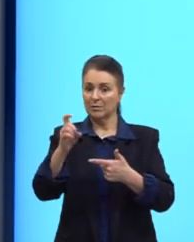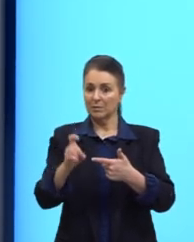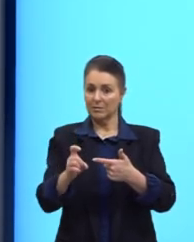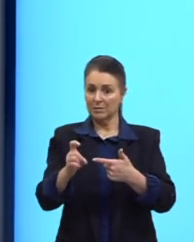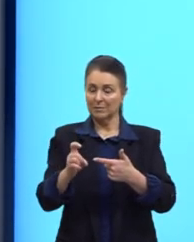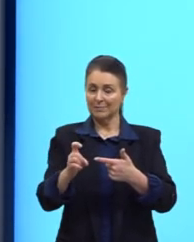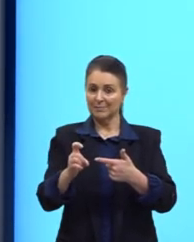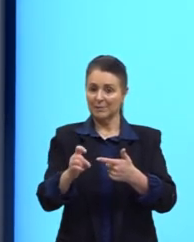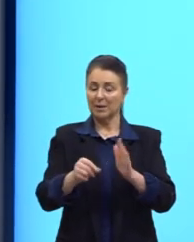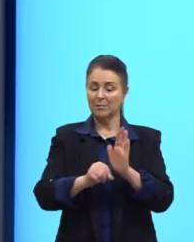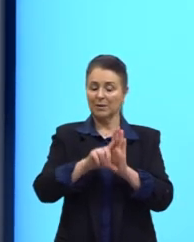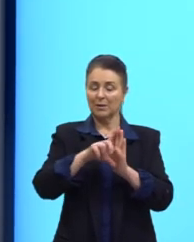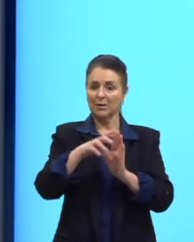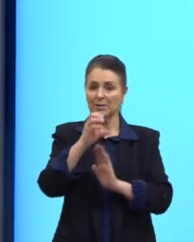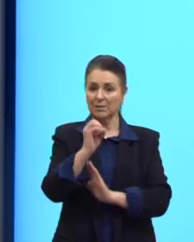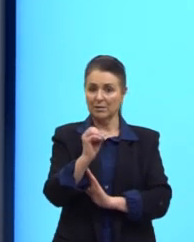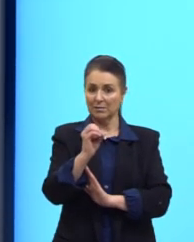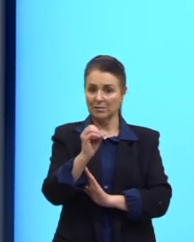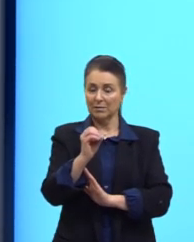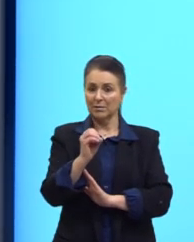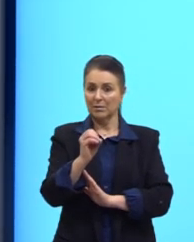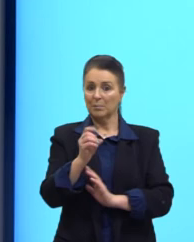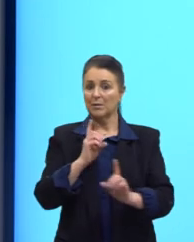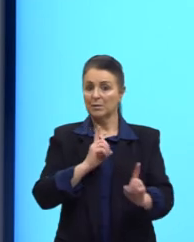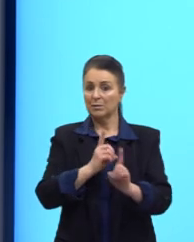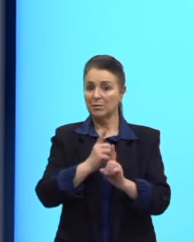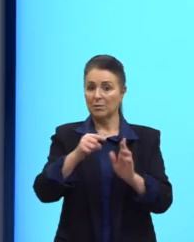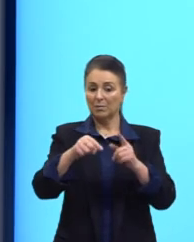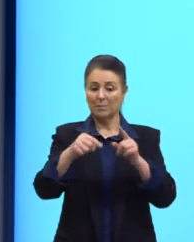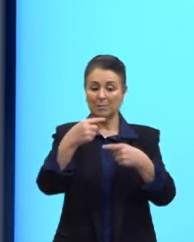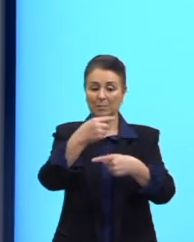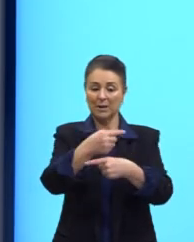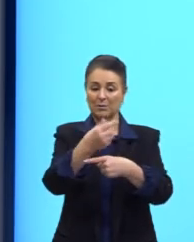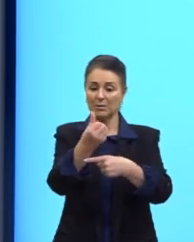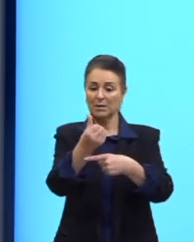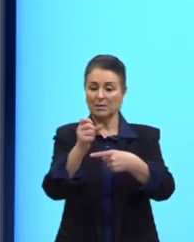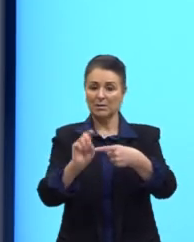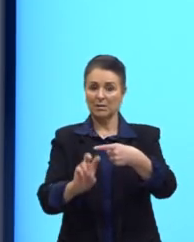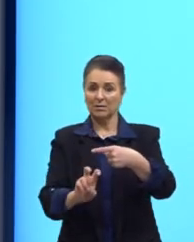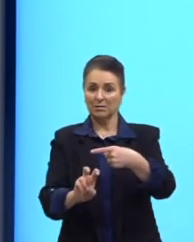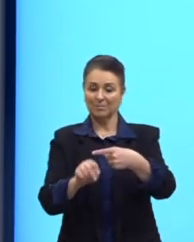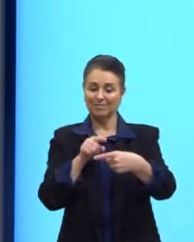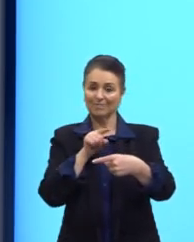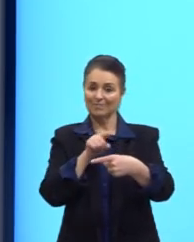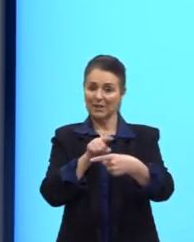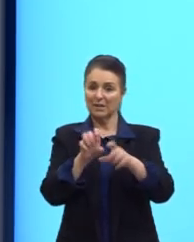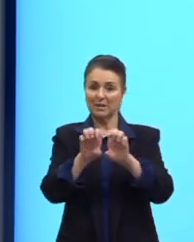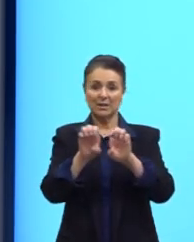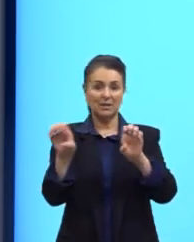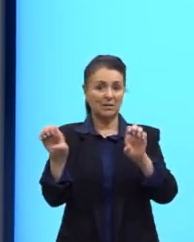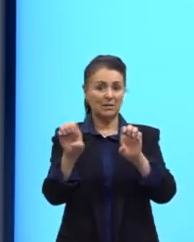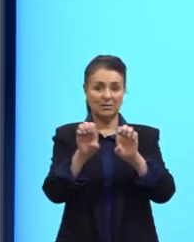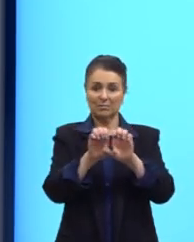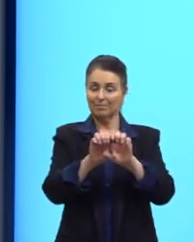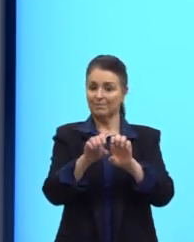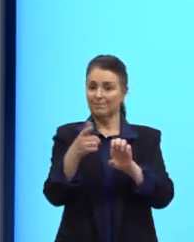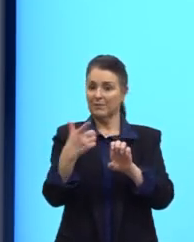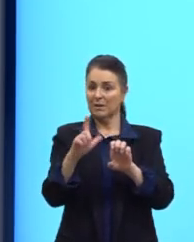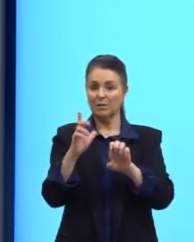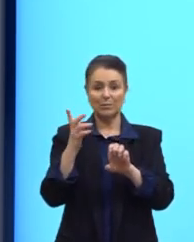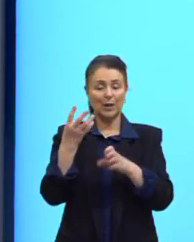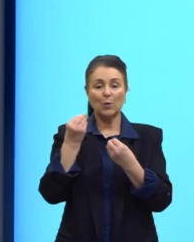que zero e como nós chegamos em menos seis quintos a gente disse que essa equação ela não tem